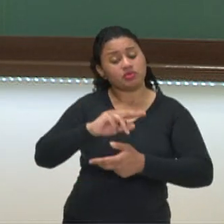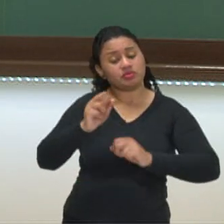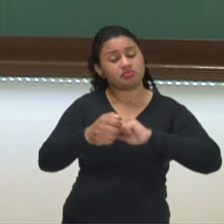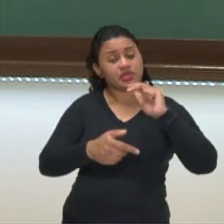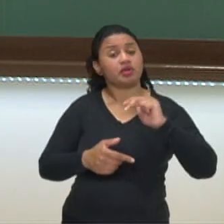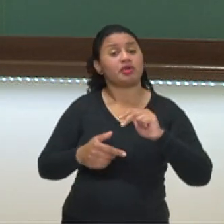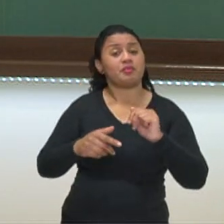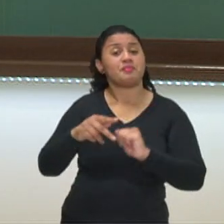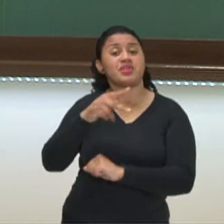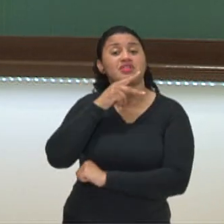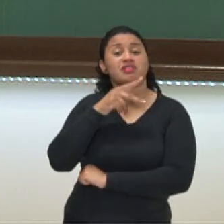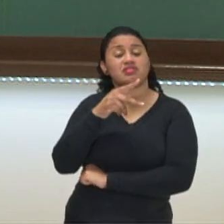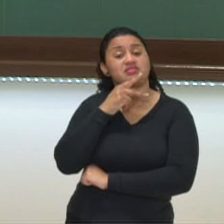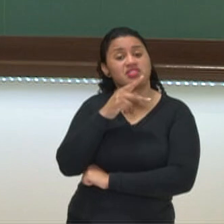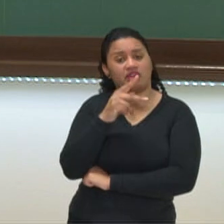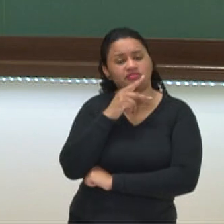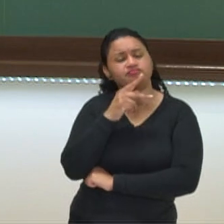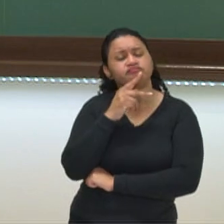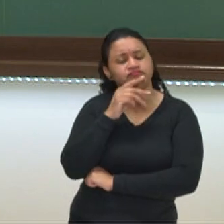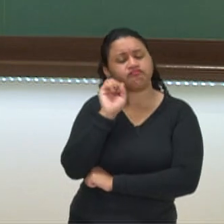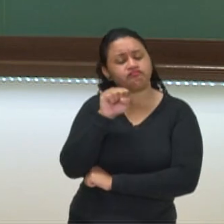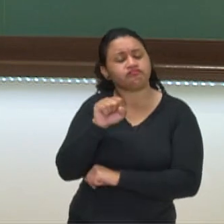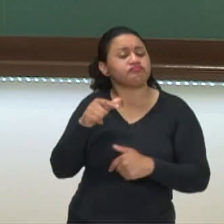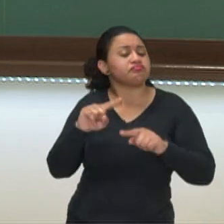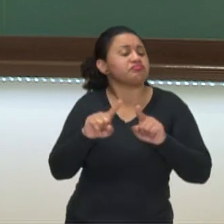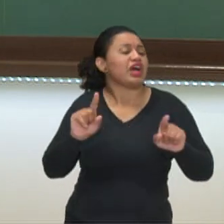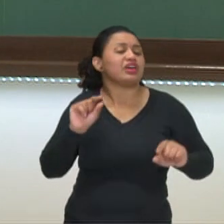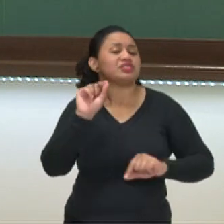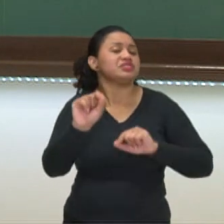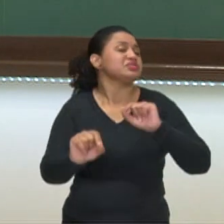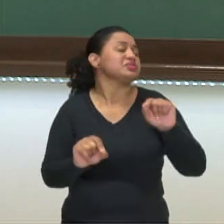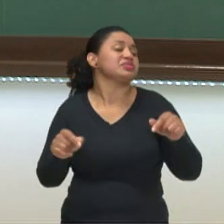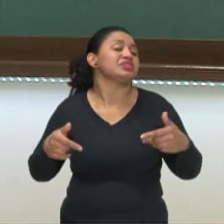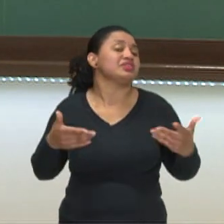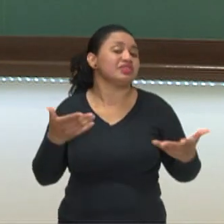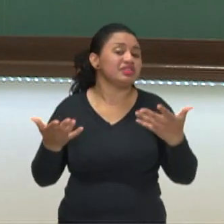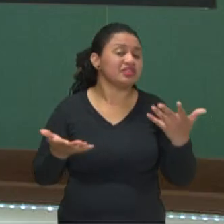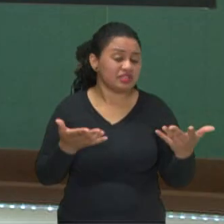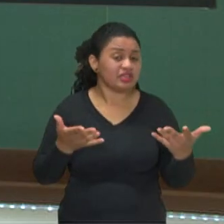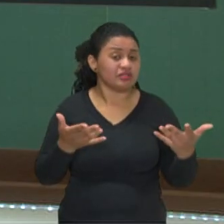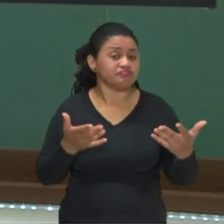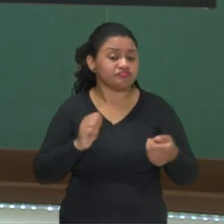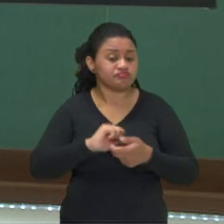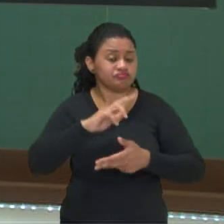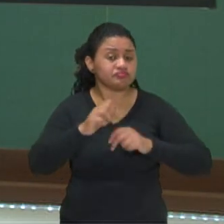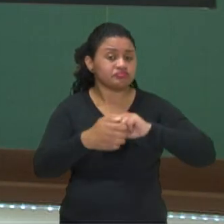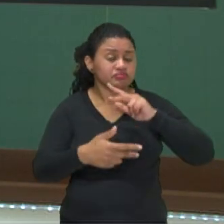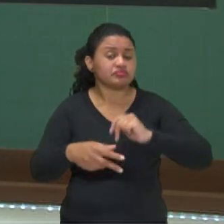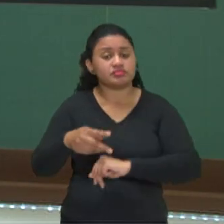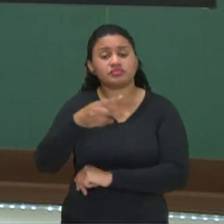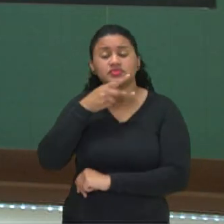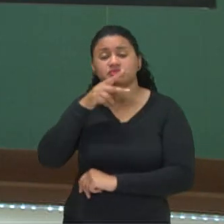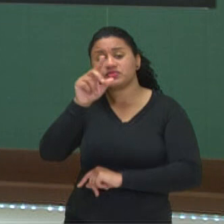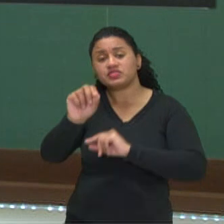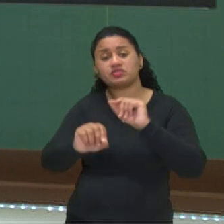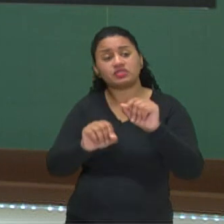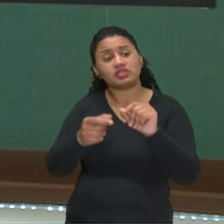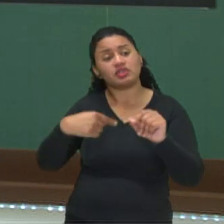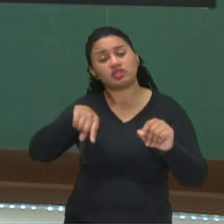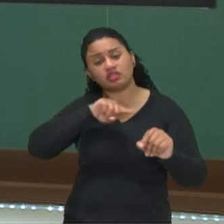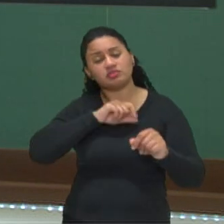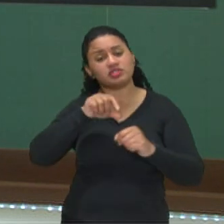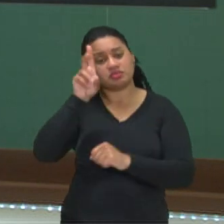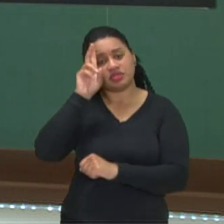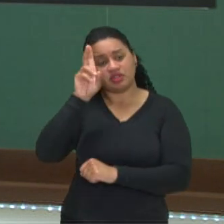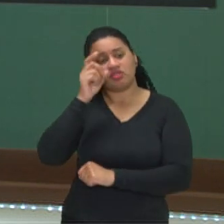conhecidos poliedros de Platão. Mas o que são poliedros de Platão? Para isso a gente vai